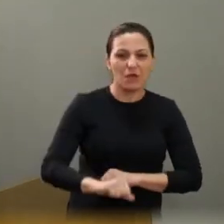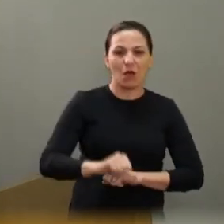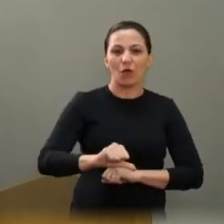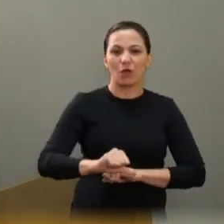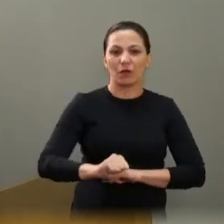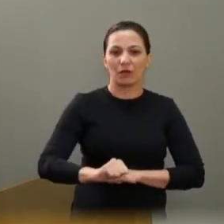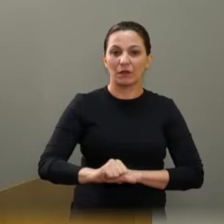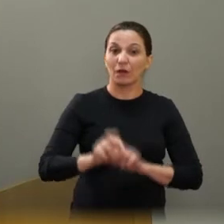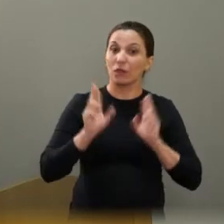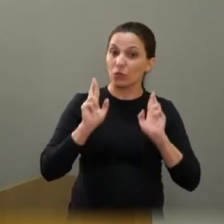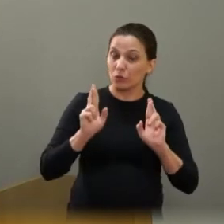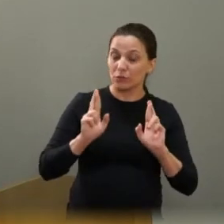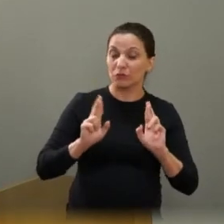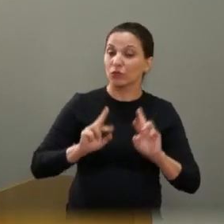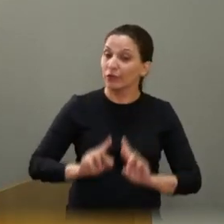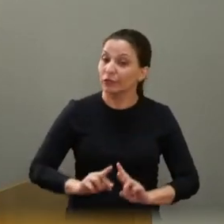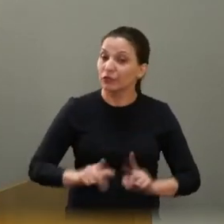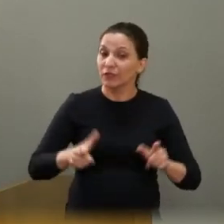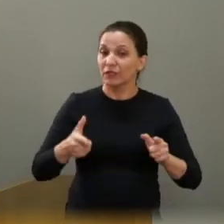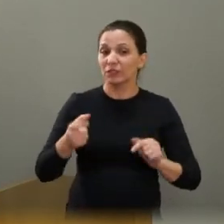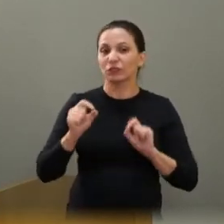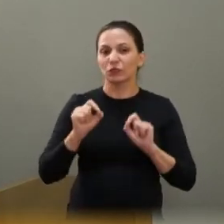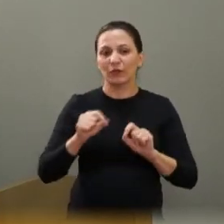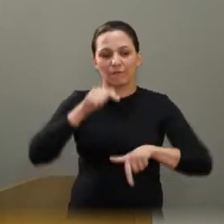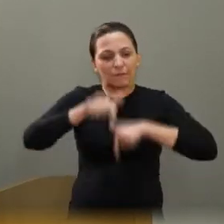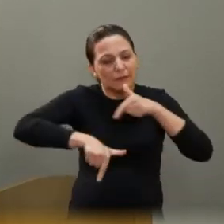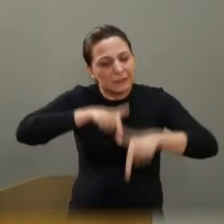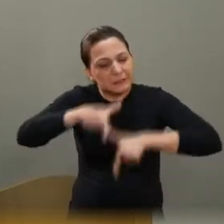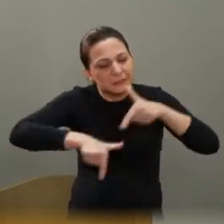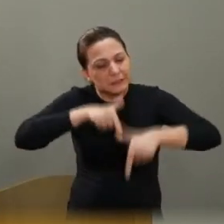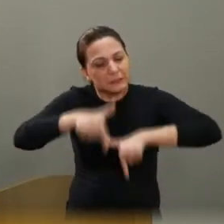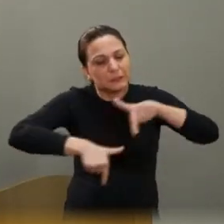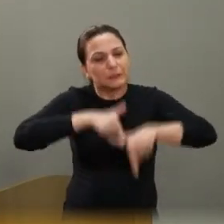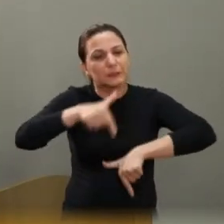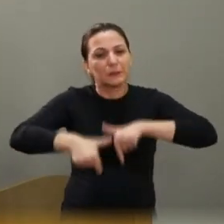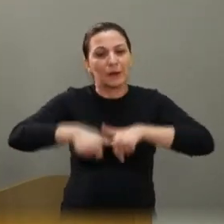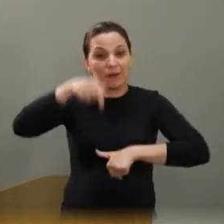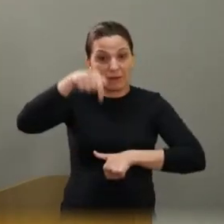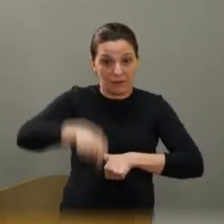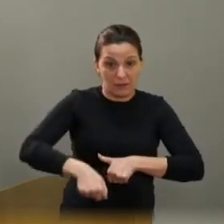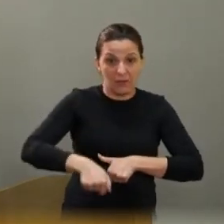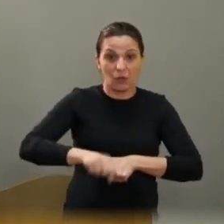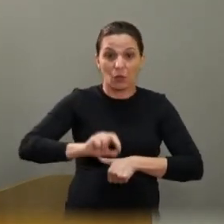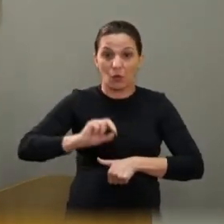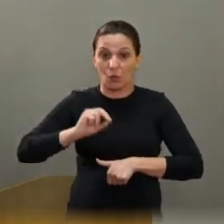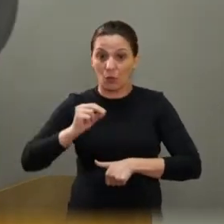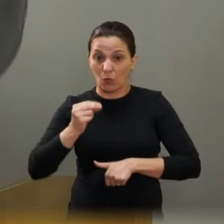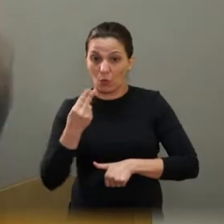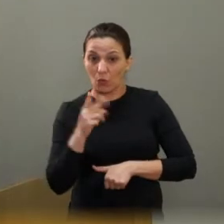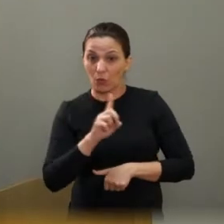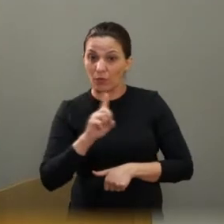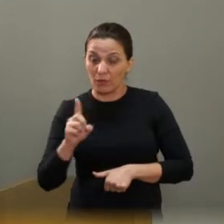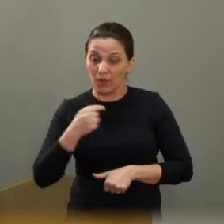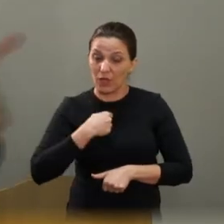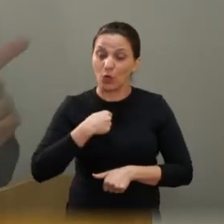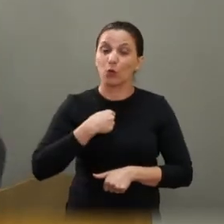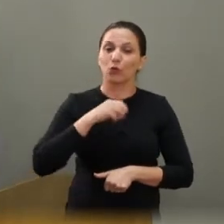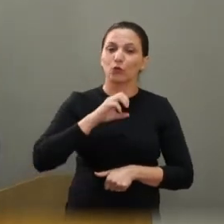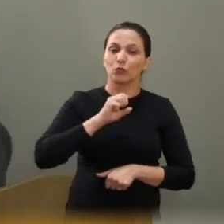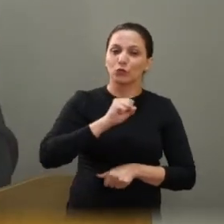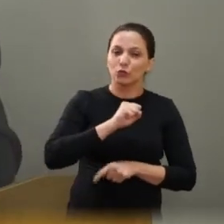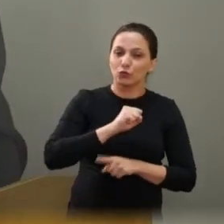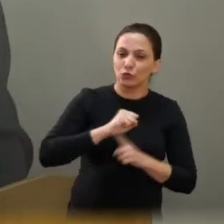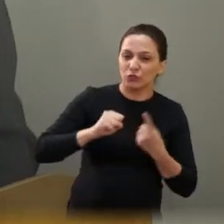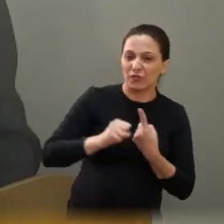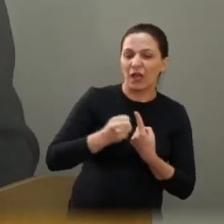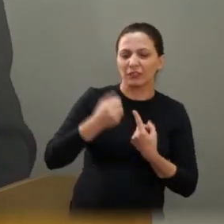Espero que não aconteça quero trabalhar muito para isso mesmo estando nessa casa ou não como Vereador como sociedade civil se